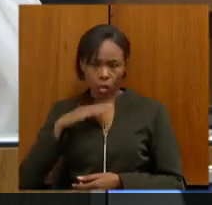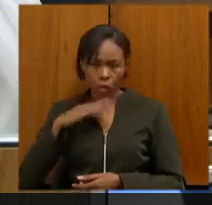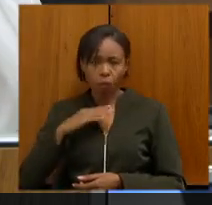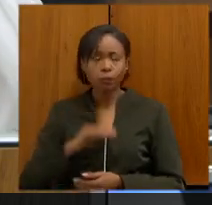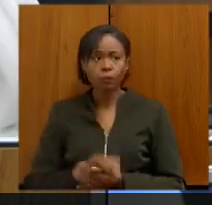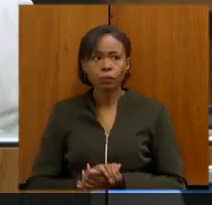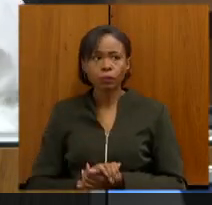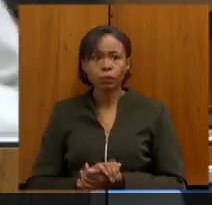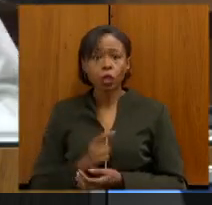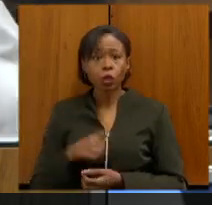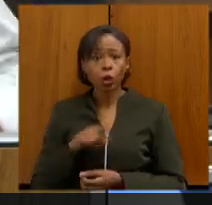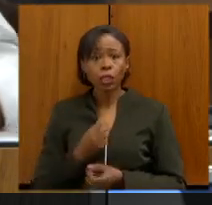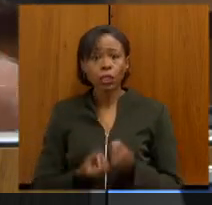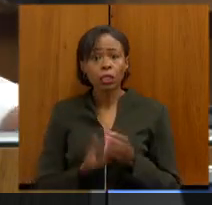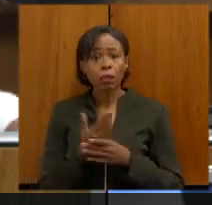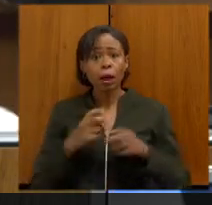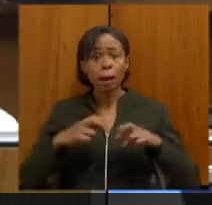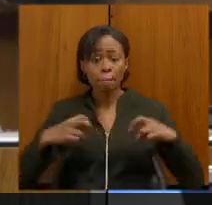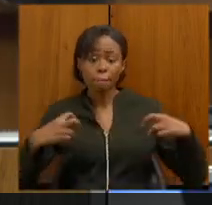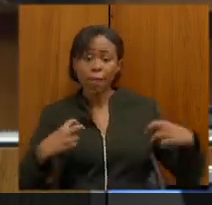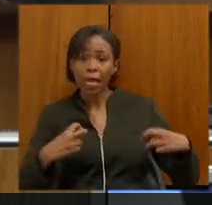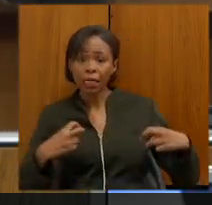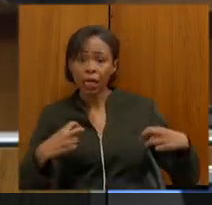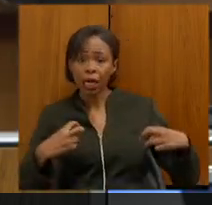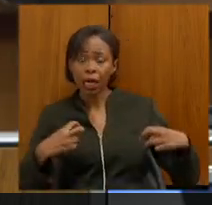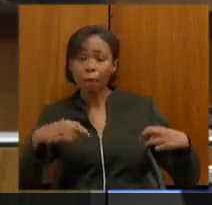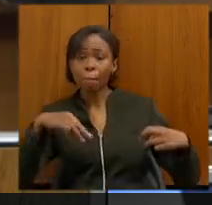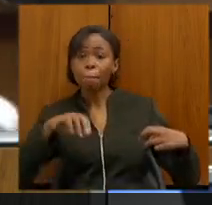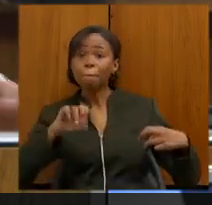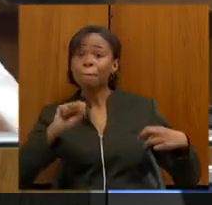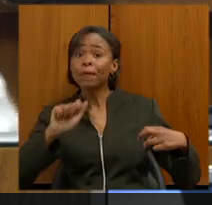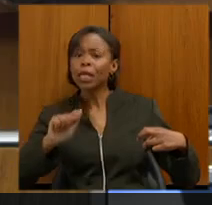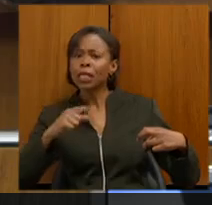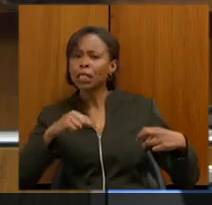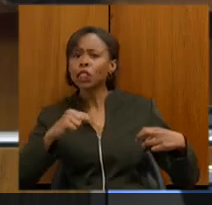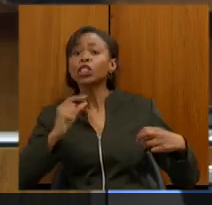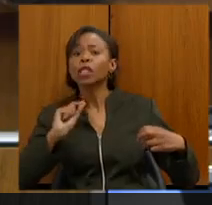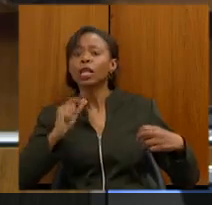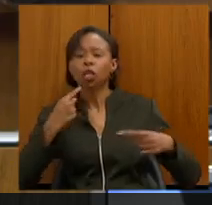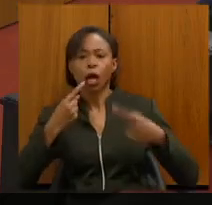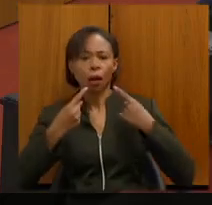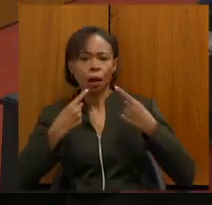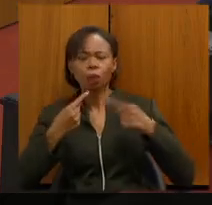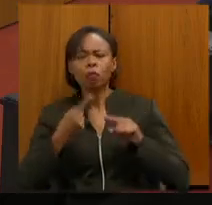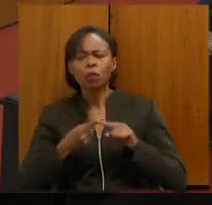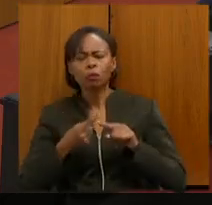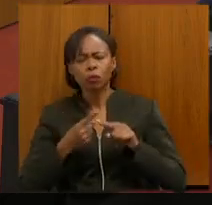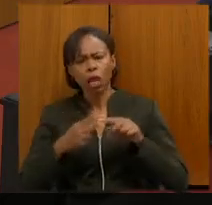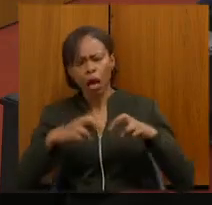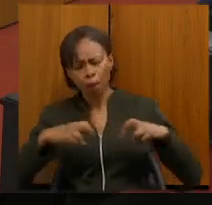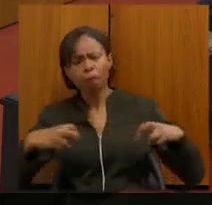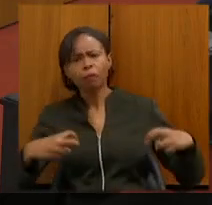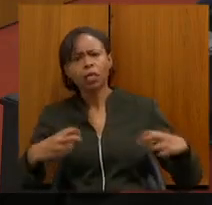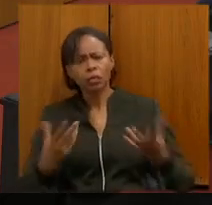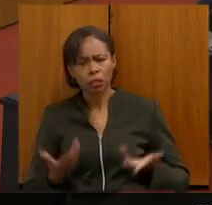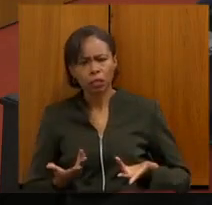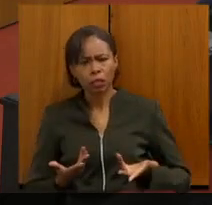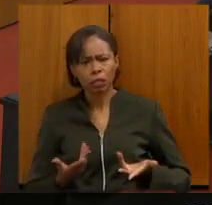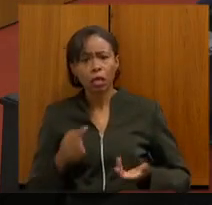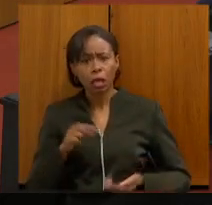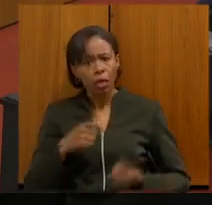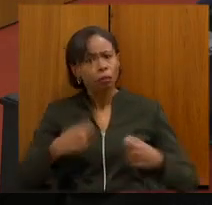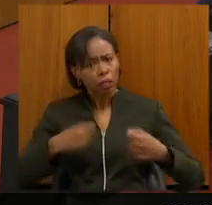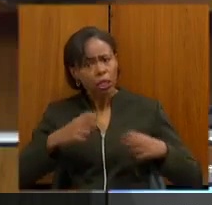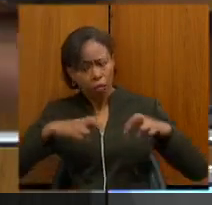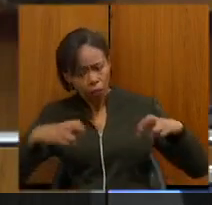diálogo Essa é a mesa porque a mesa viu Professor eu acho que também é importante entender isso a mesa tem que ter a